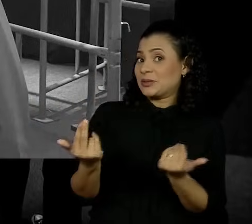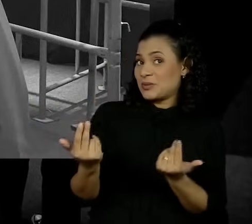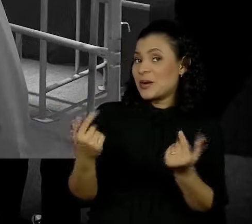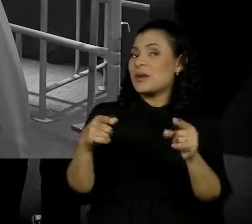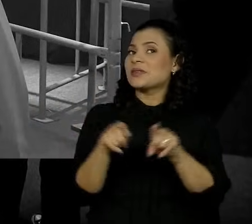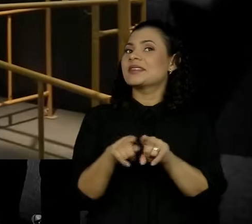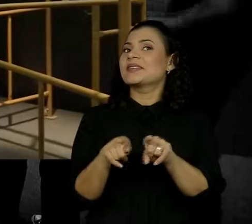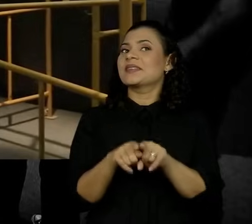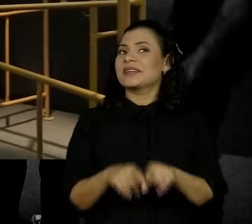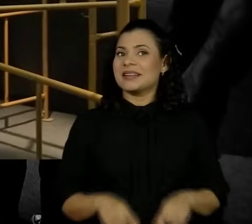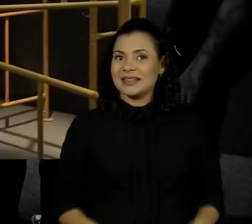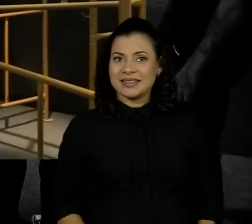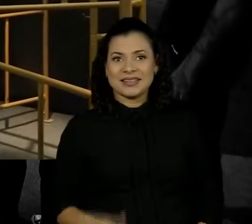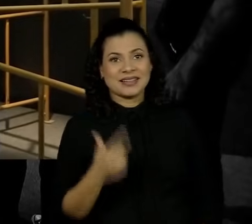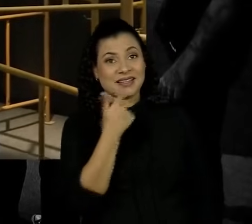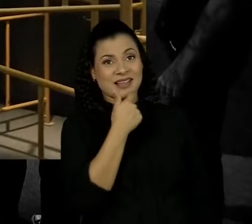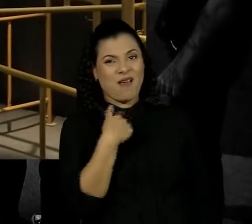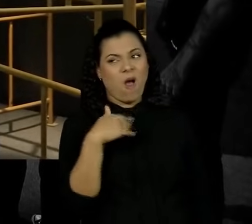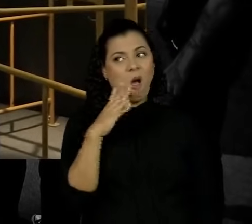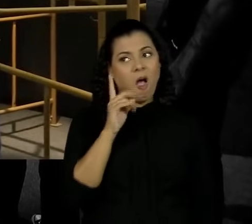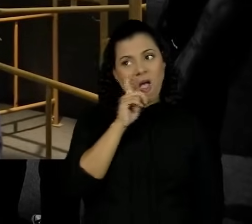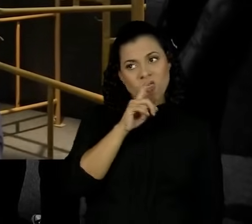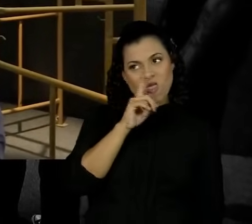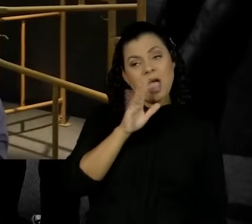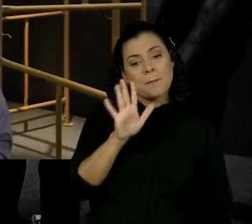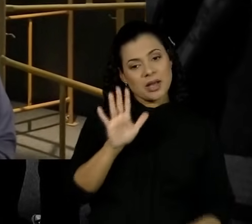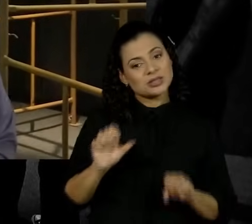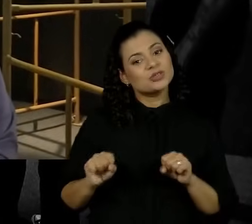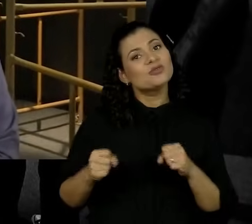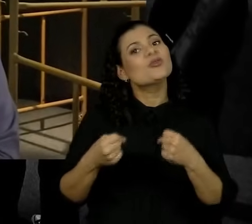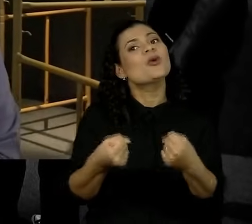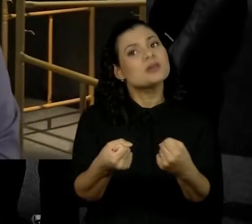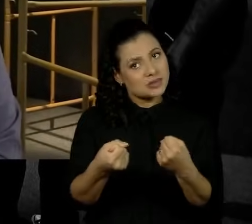esquerda, assim, meia boca, mas esforçado.